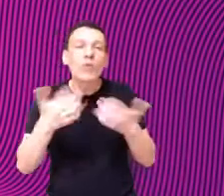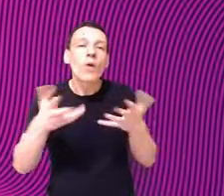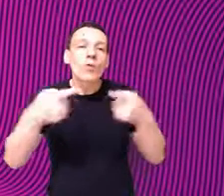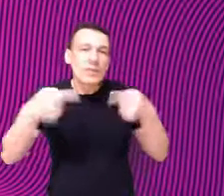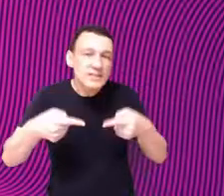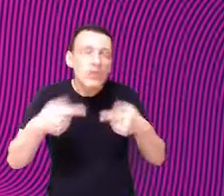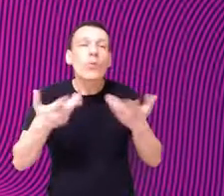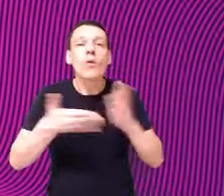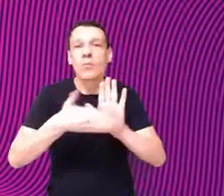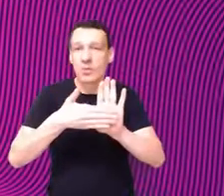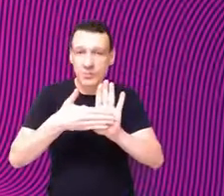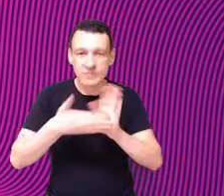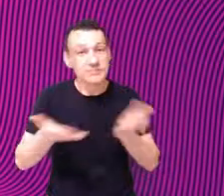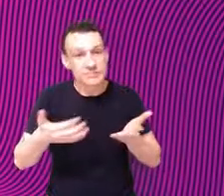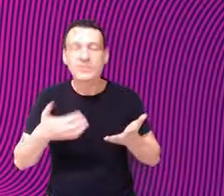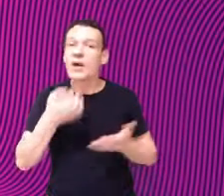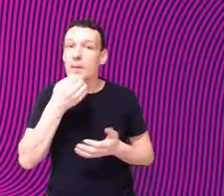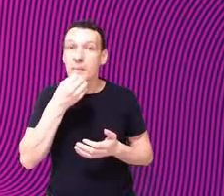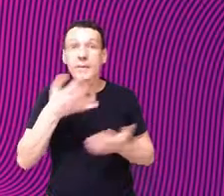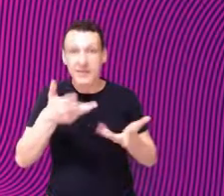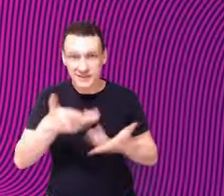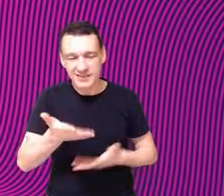bem-vindo, Pecoá, com você.